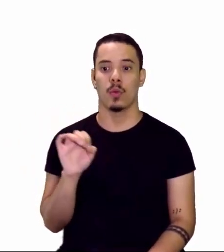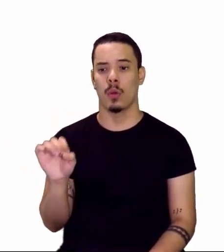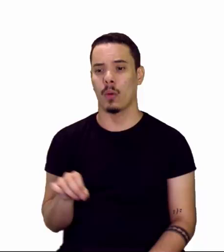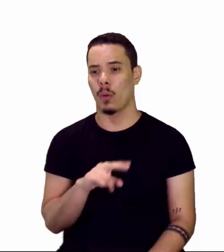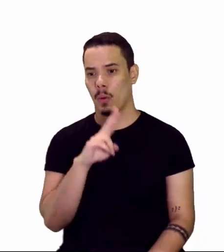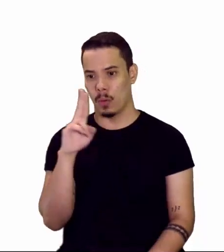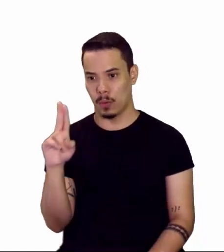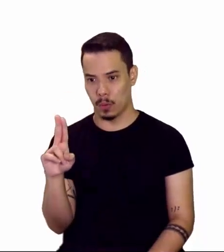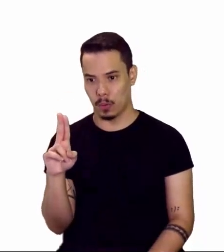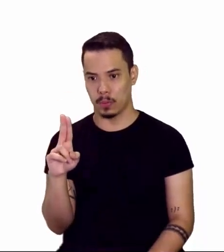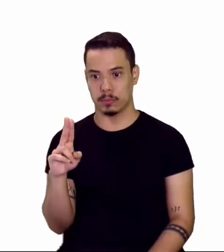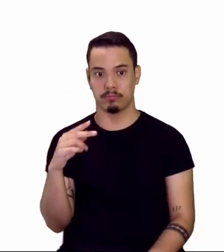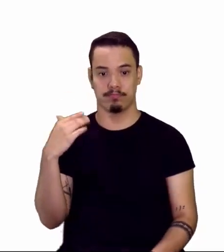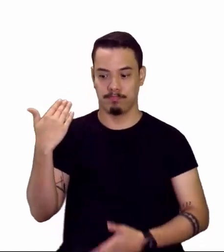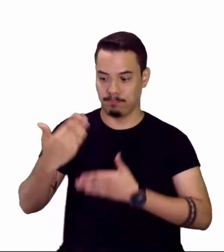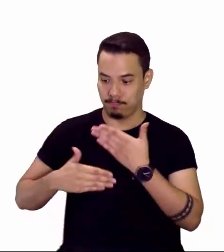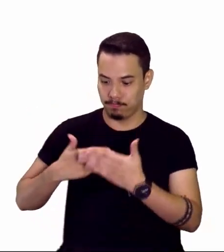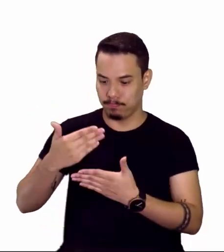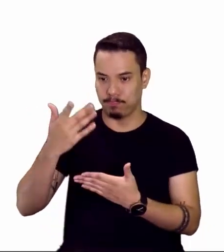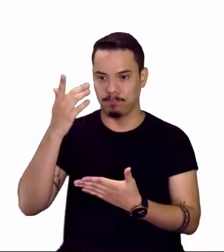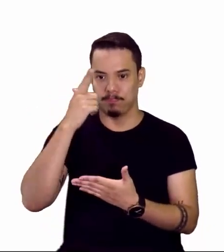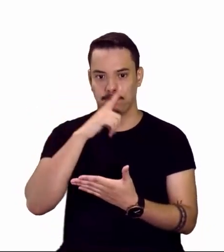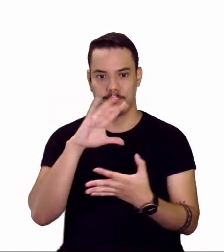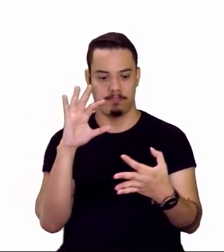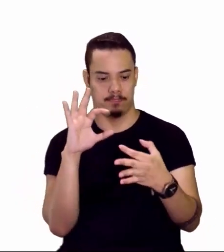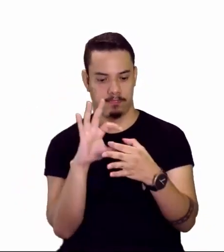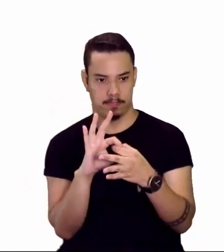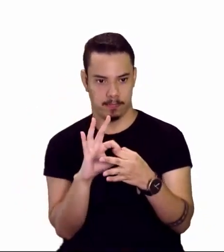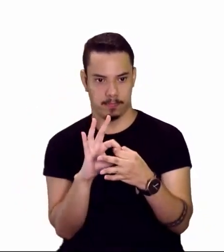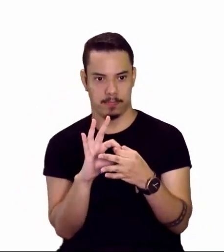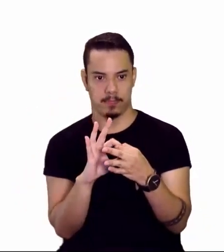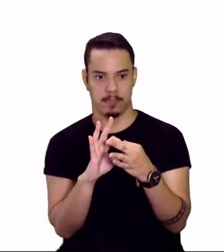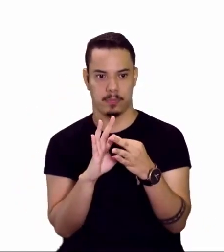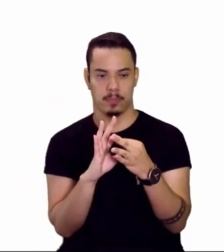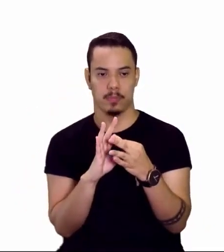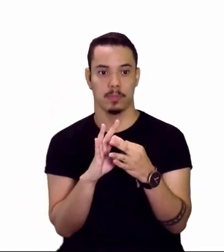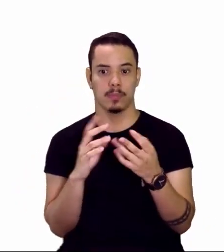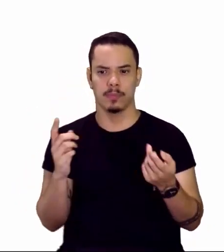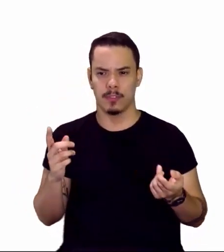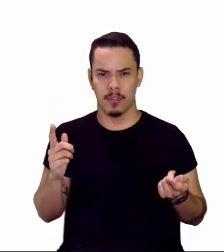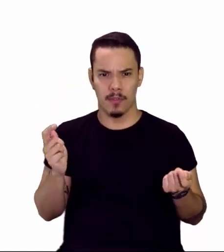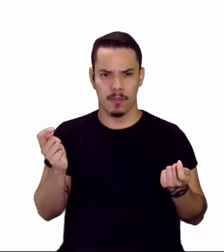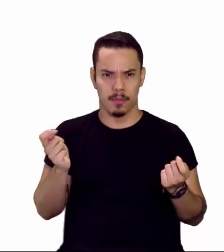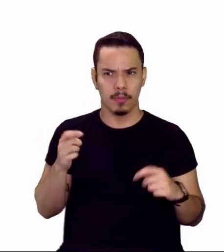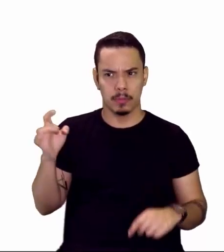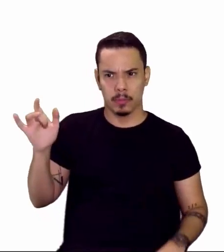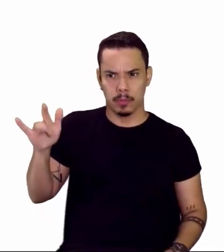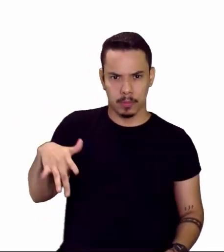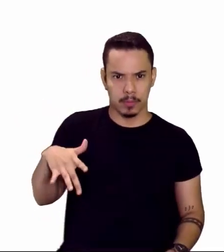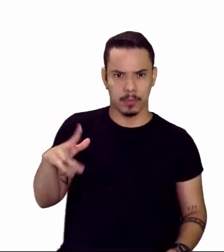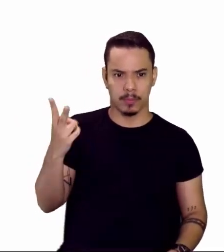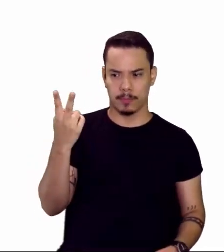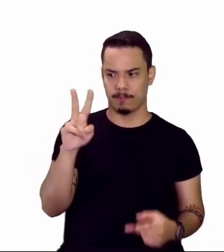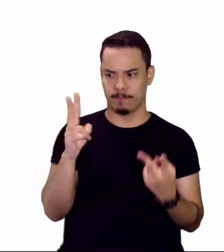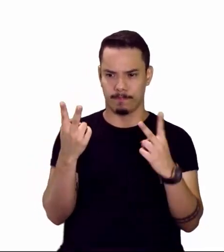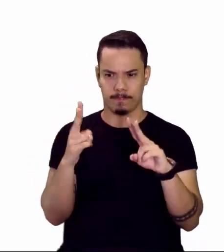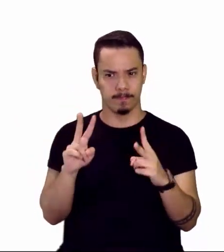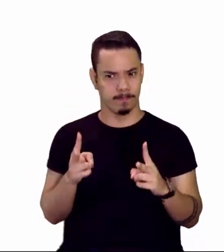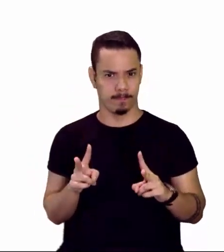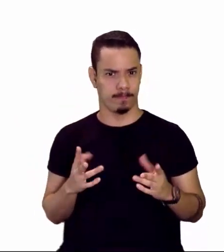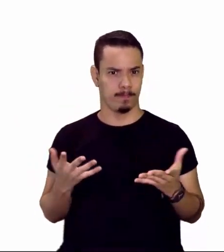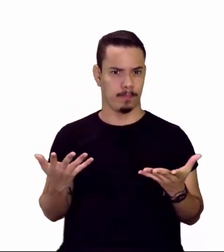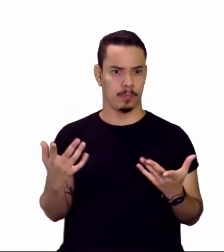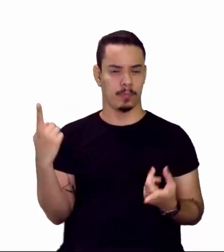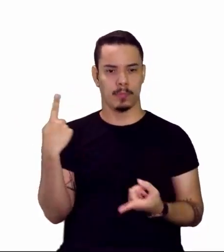se, depois de fazer ligações covalentes, será que vai sobrar par de elétrons?